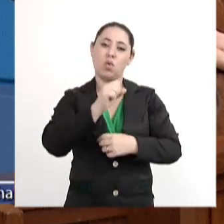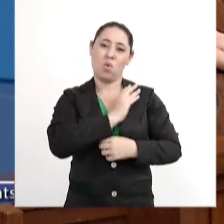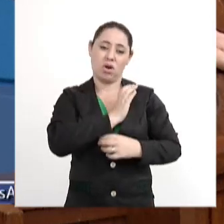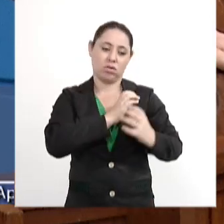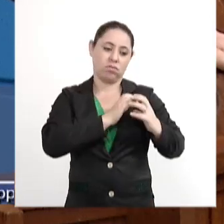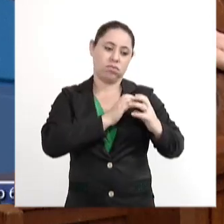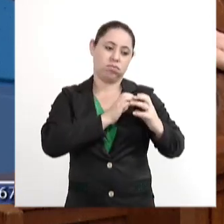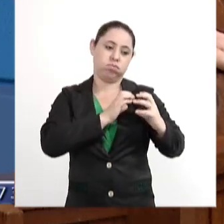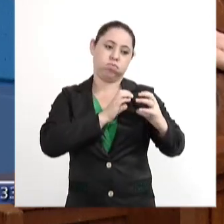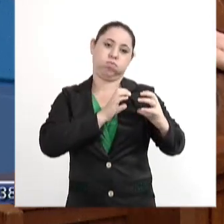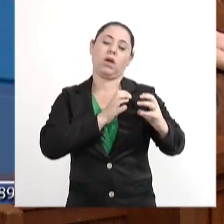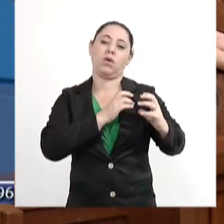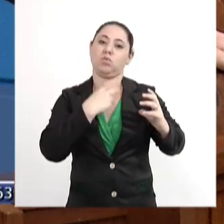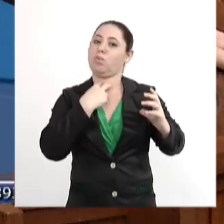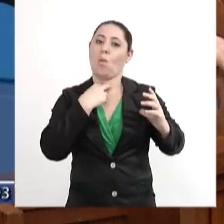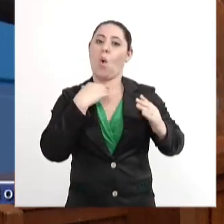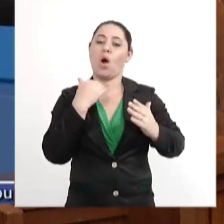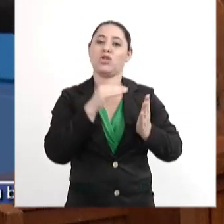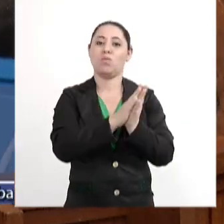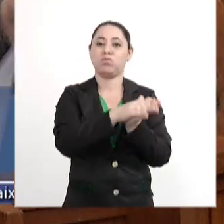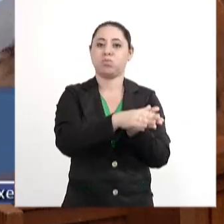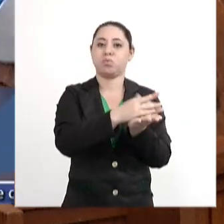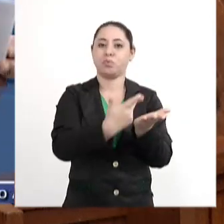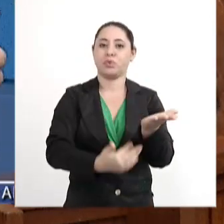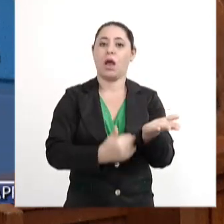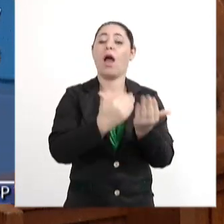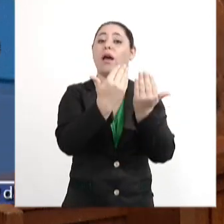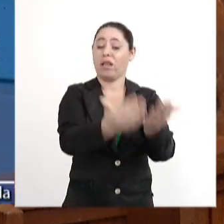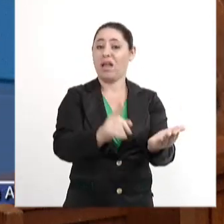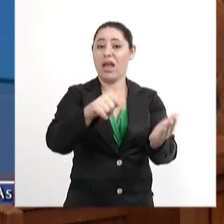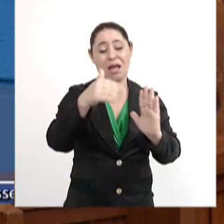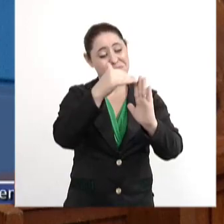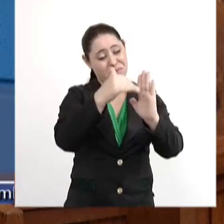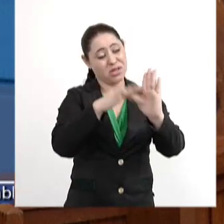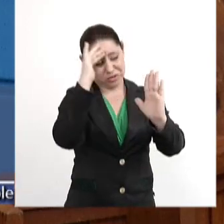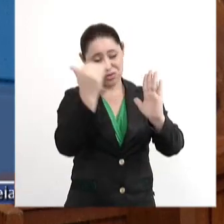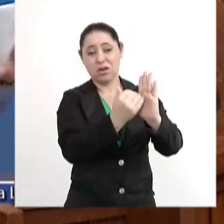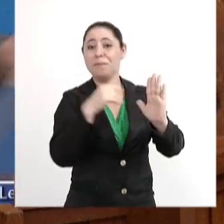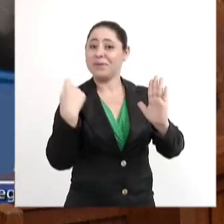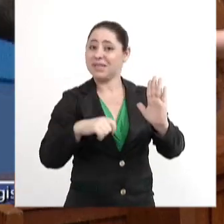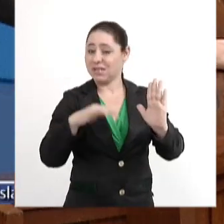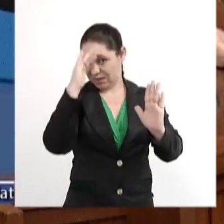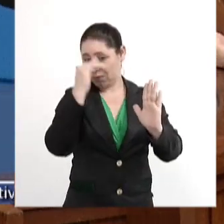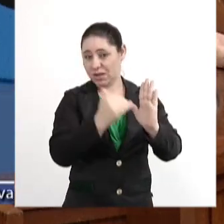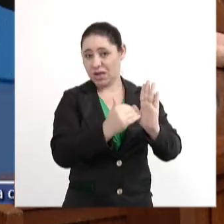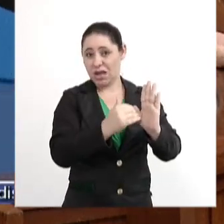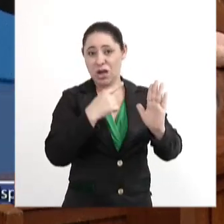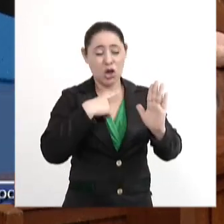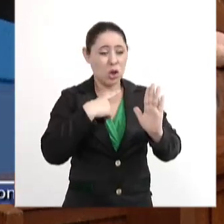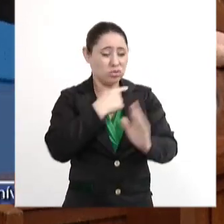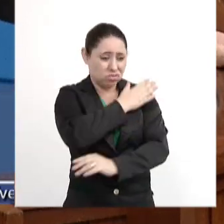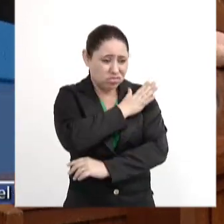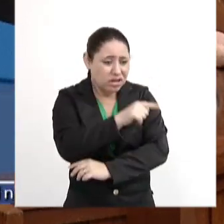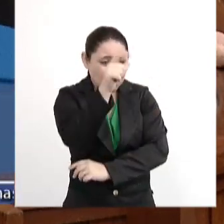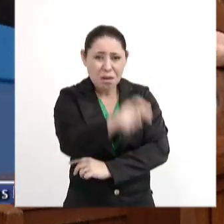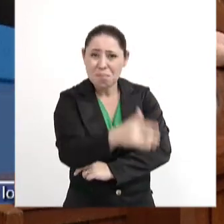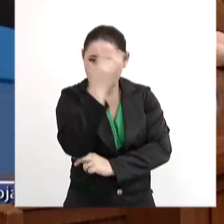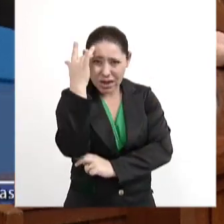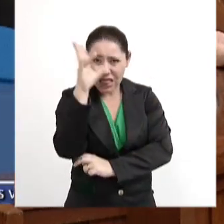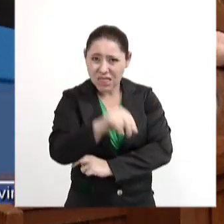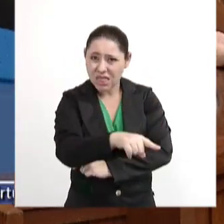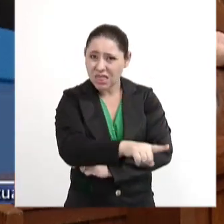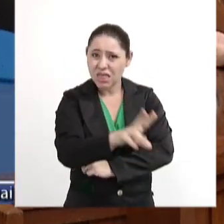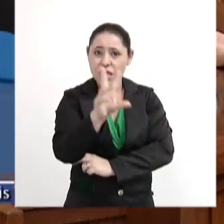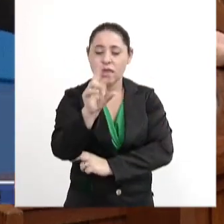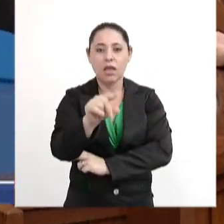ser doador de sangue. Isso é um protocolo estabelecido, não é? Eu estou discriminando essa pessoa? Não. Eu